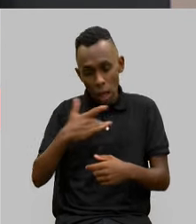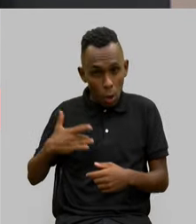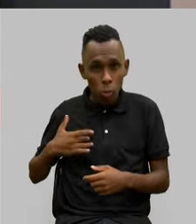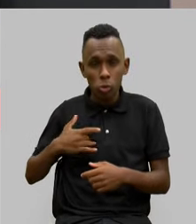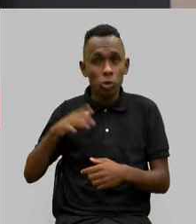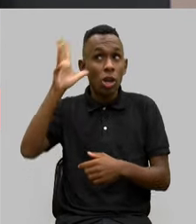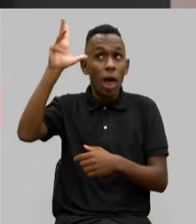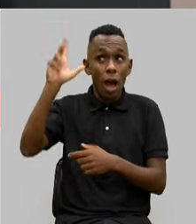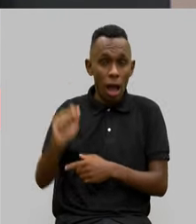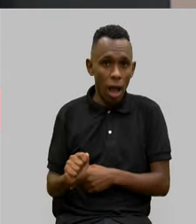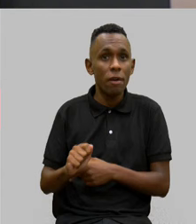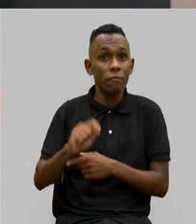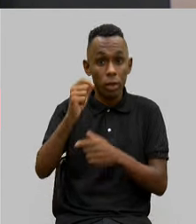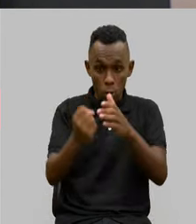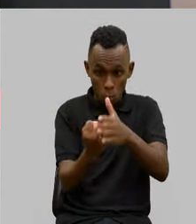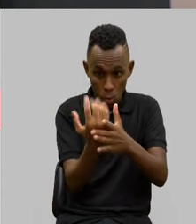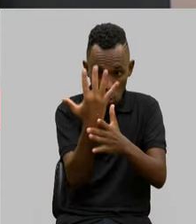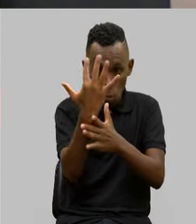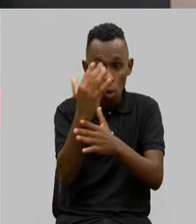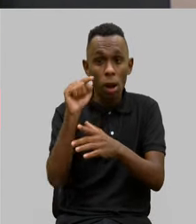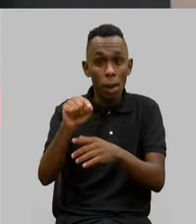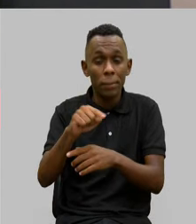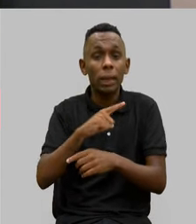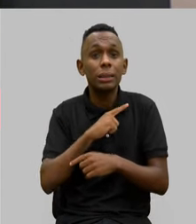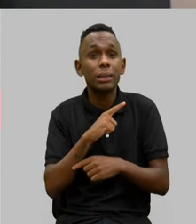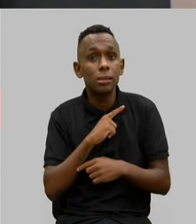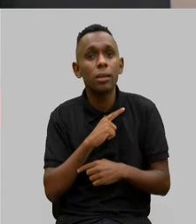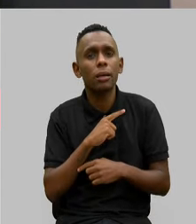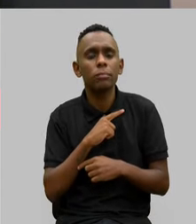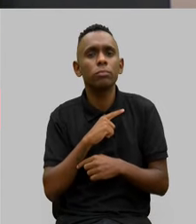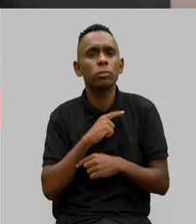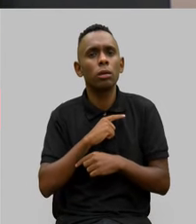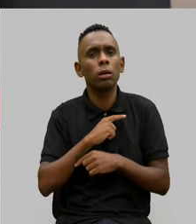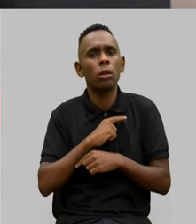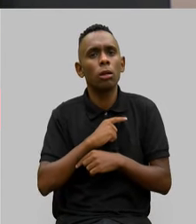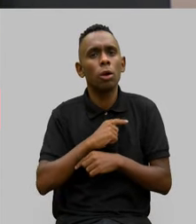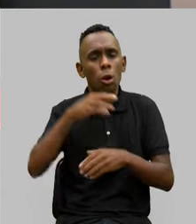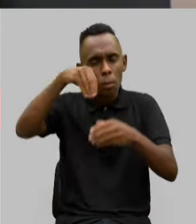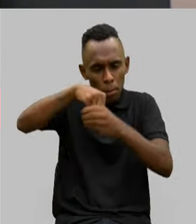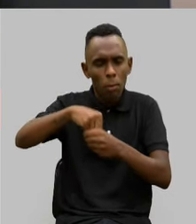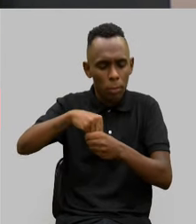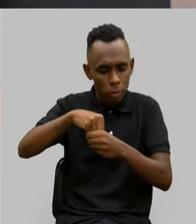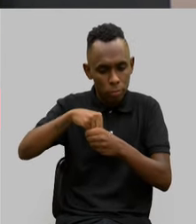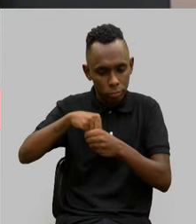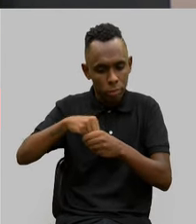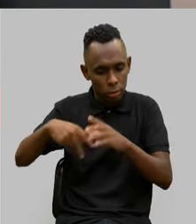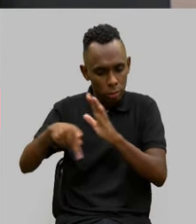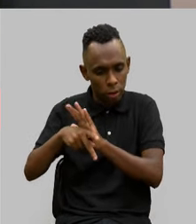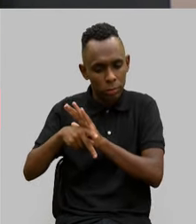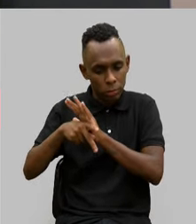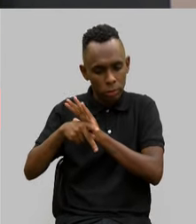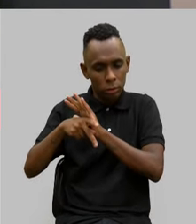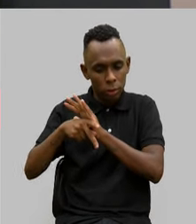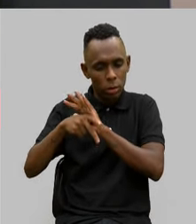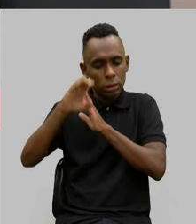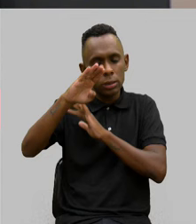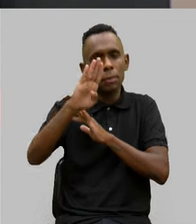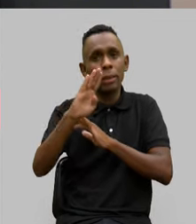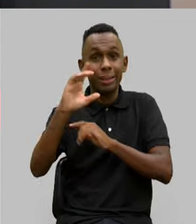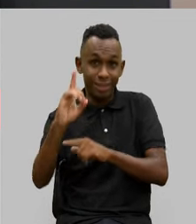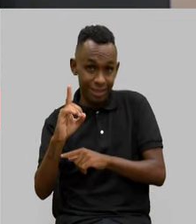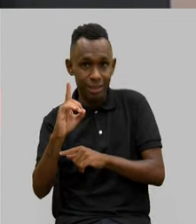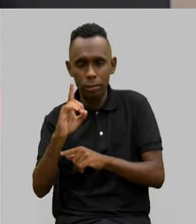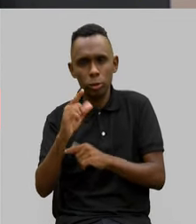né que basicamente é uma planta que tem eh muito cannabis gerol ela praticamente não tem can canabidiol e nem